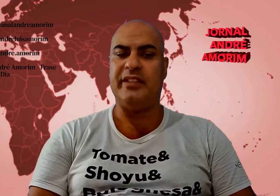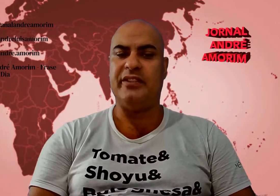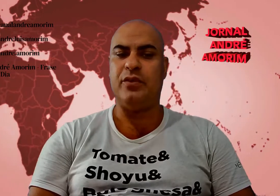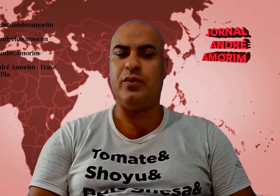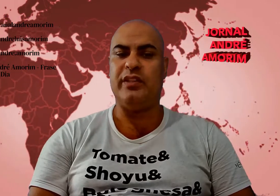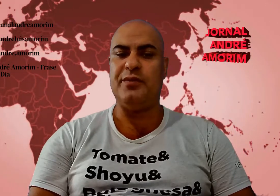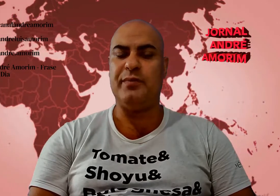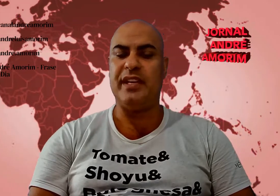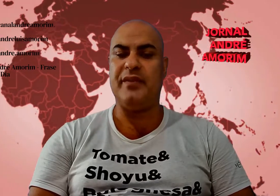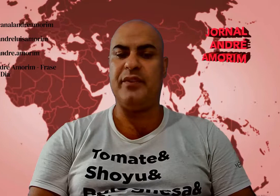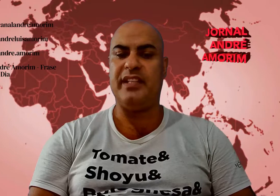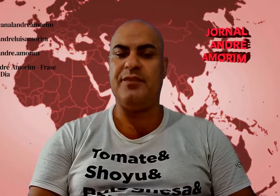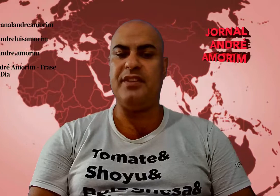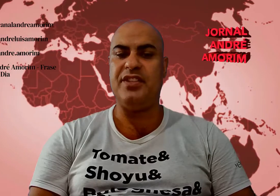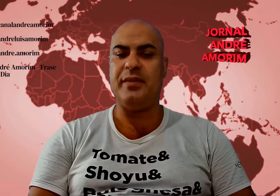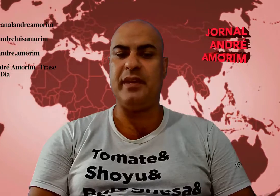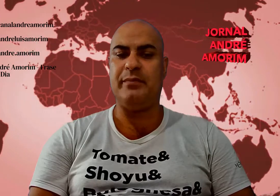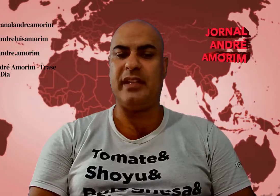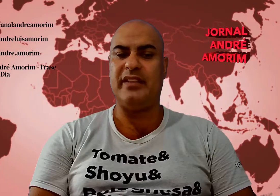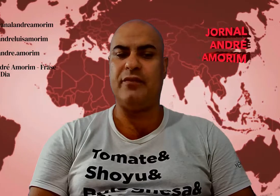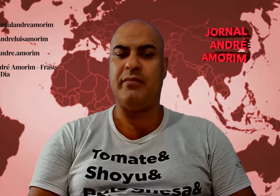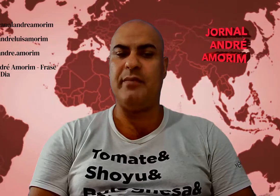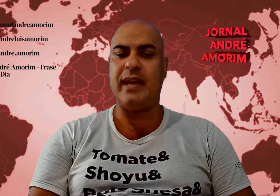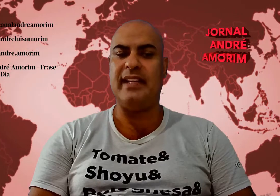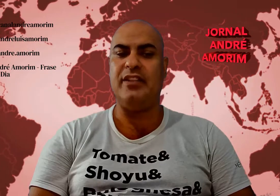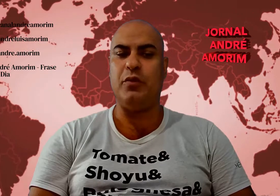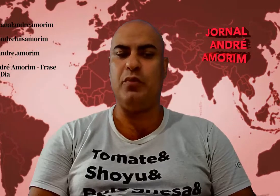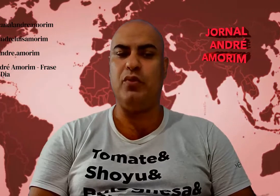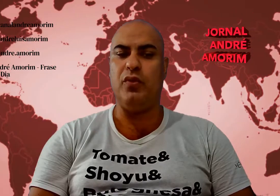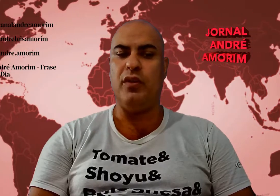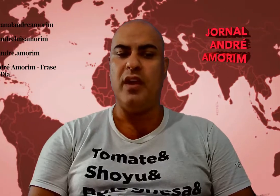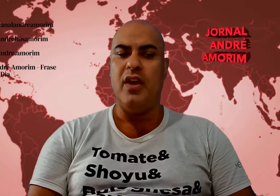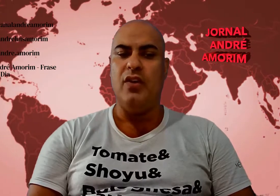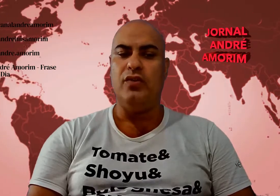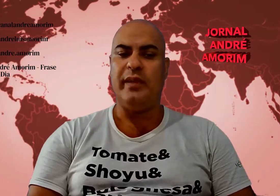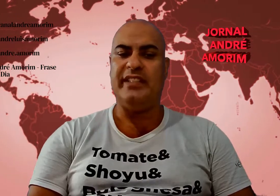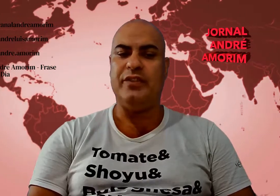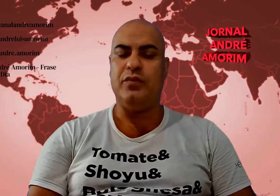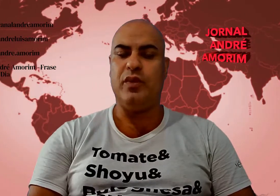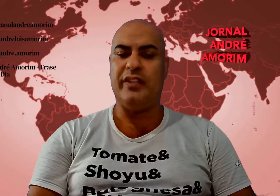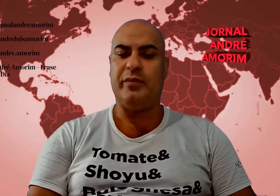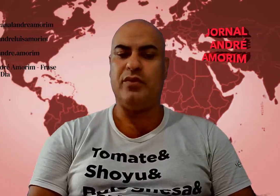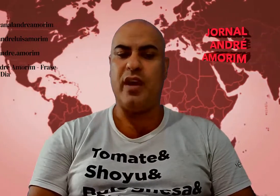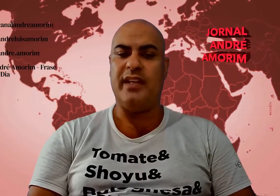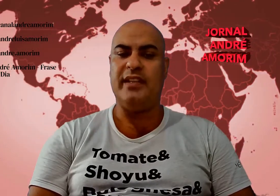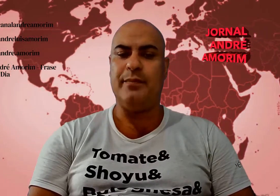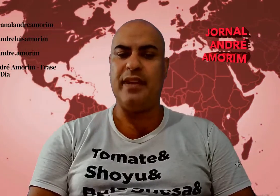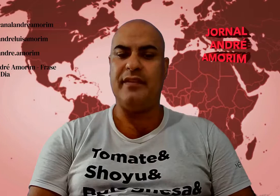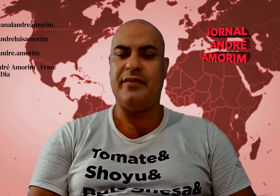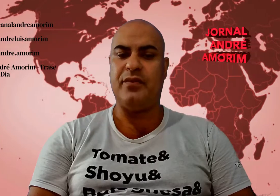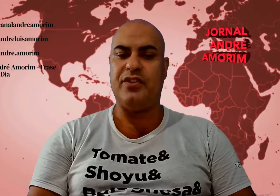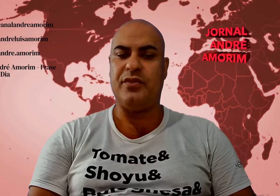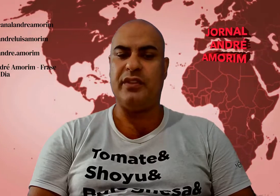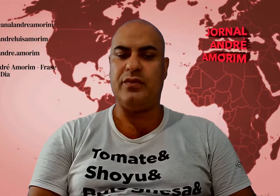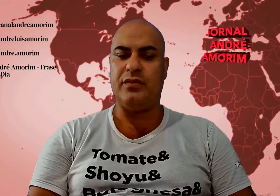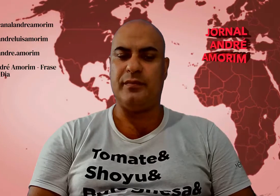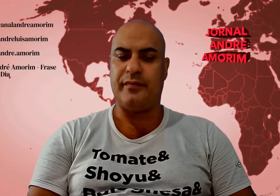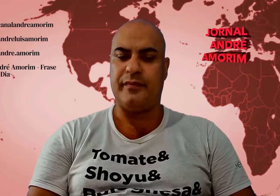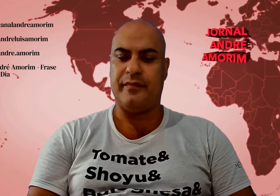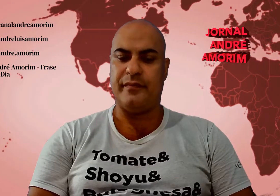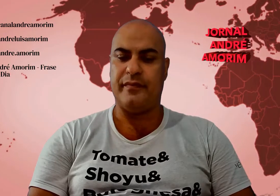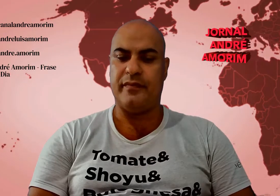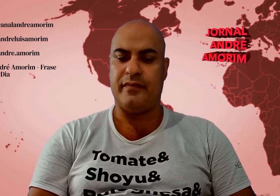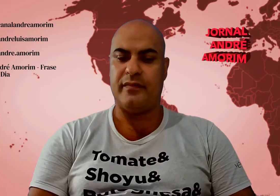Essa informação circulou na Espanha e foi desmentida pela plataforma Maldito Pulo. No Brasil, boas.org também verificou este